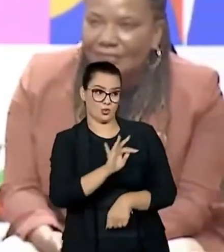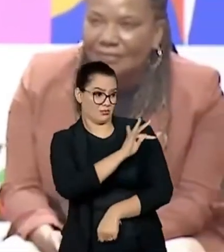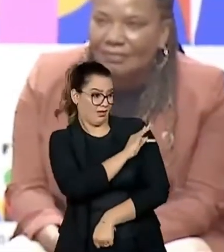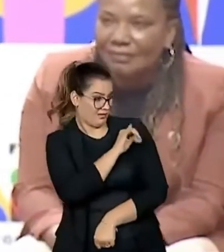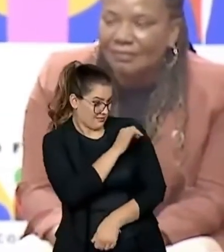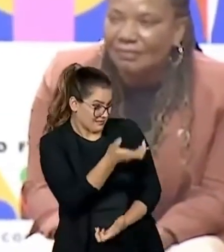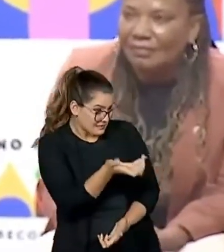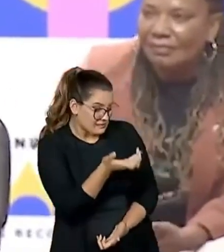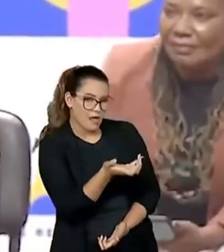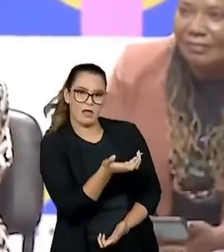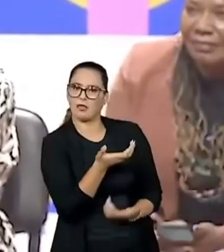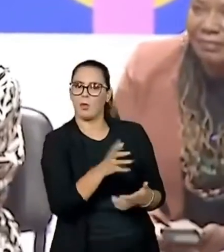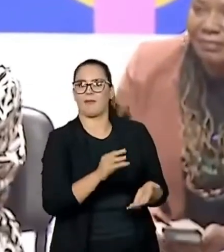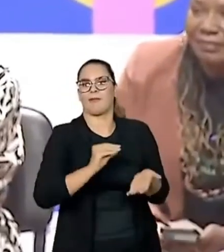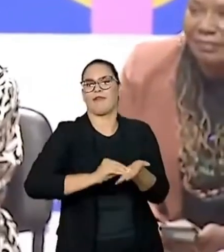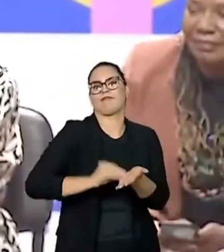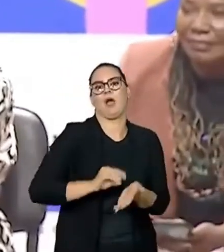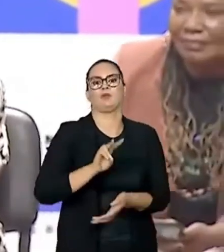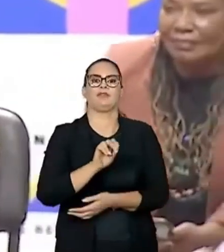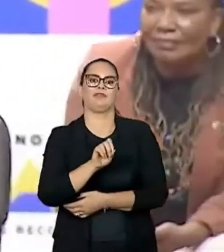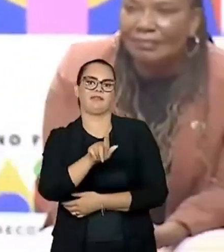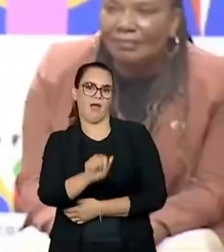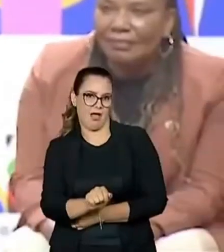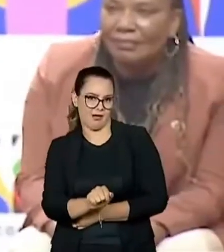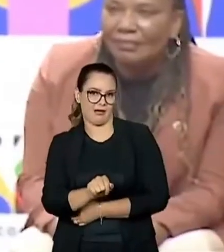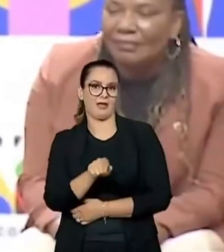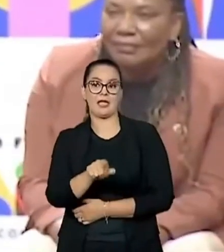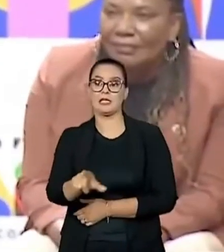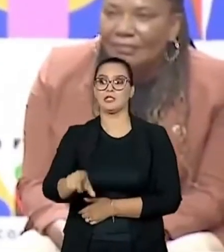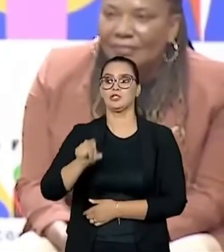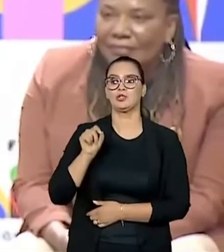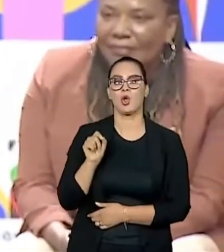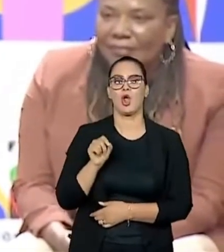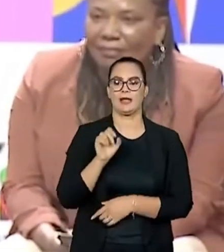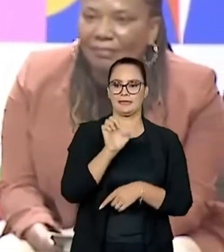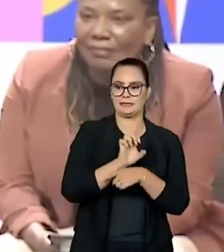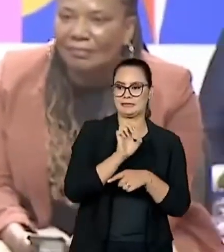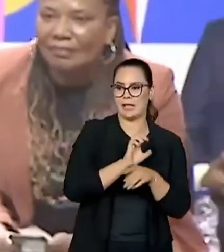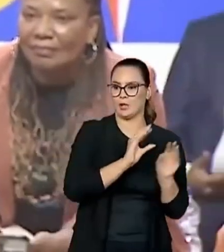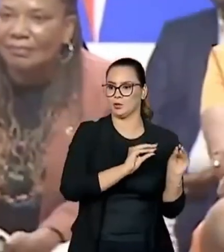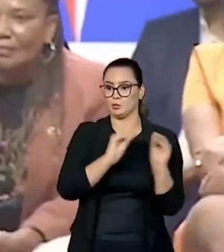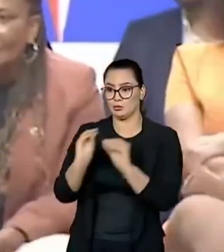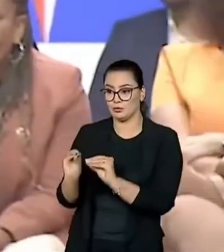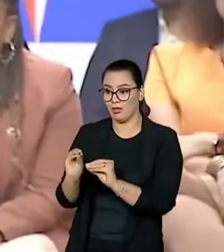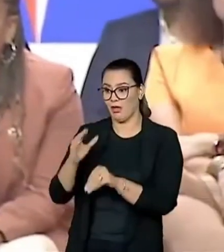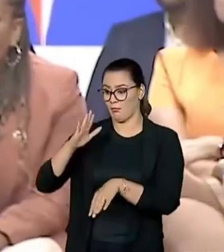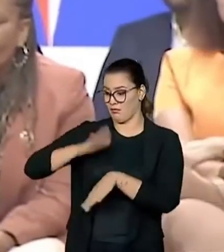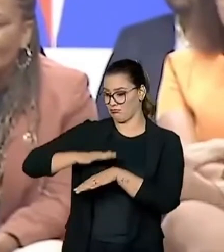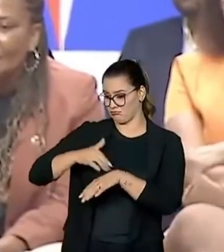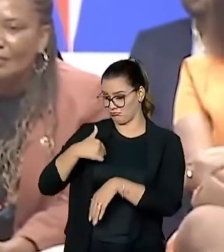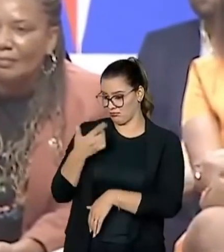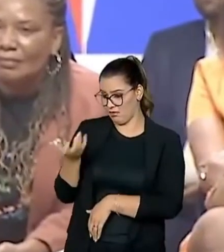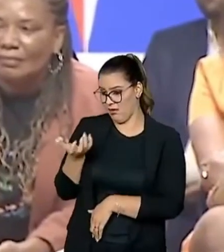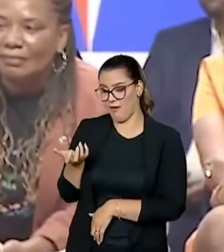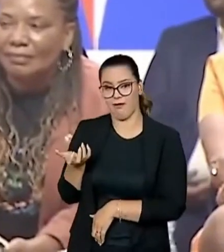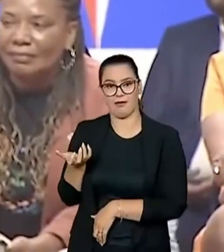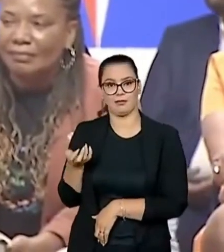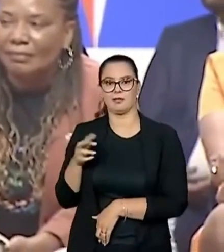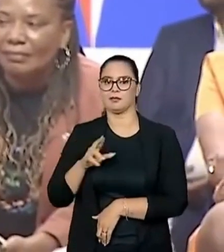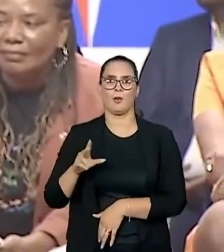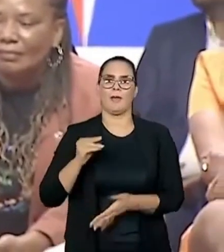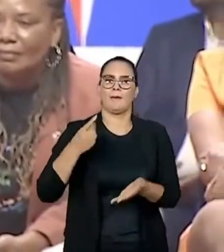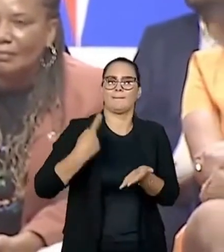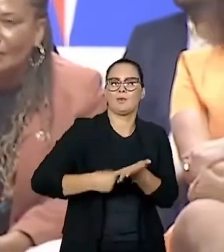ele quiser, mas não por falta de vaga. Onde o menino sai do seu estado para outro porque ele quer. Não por causa